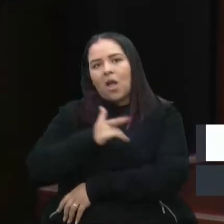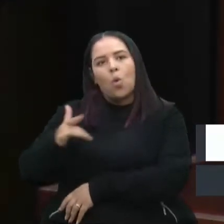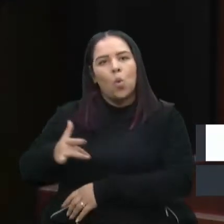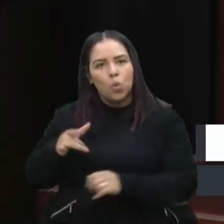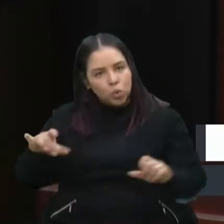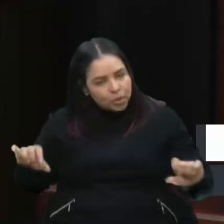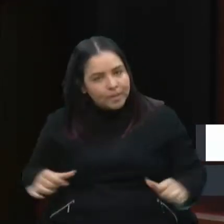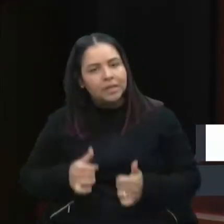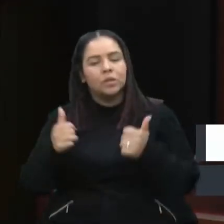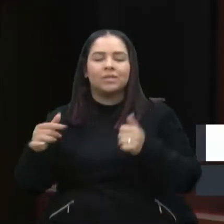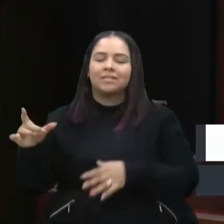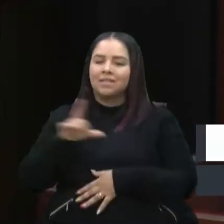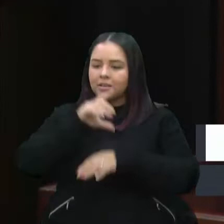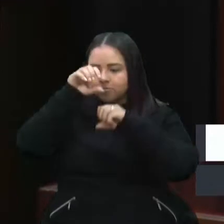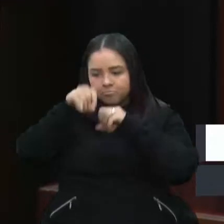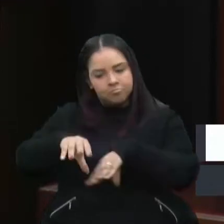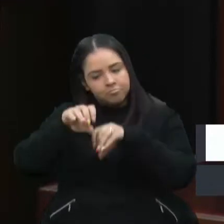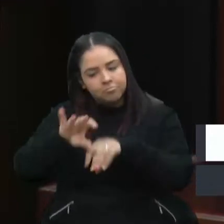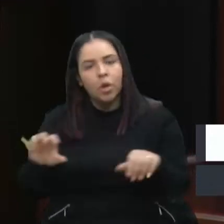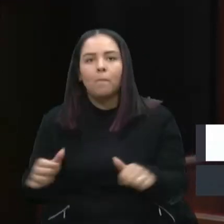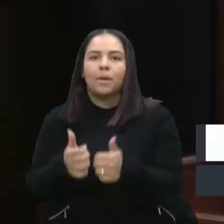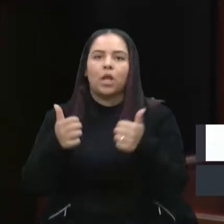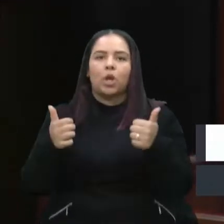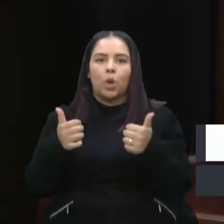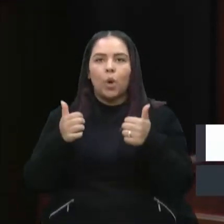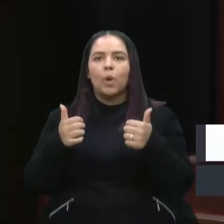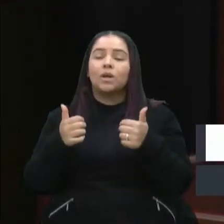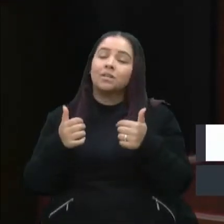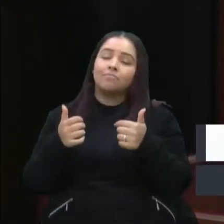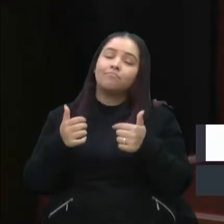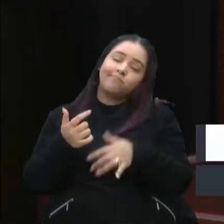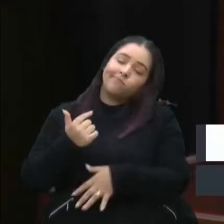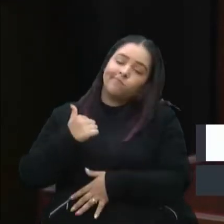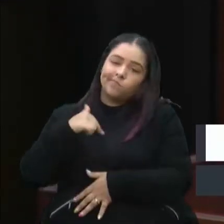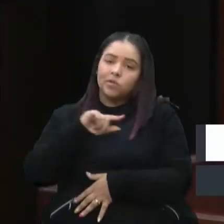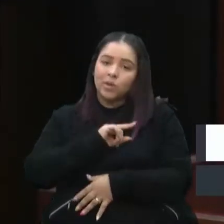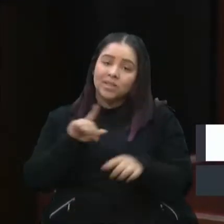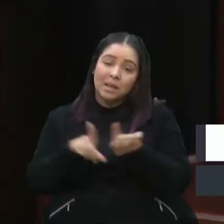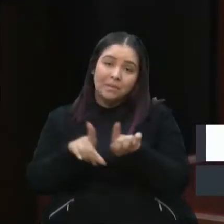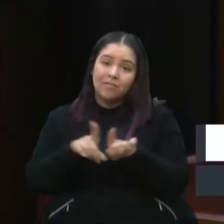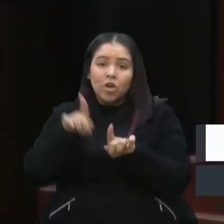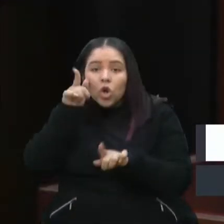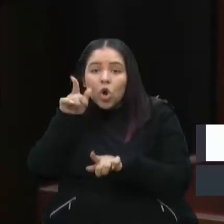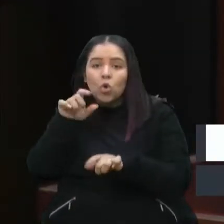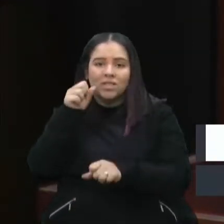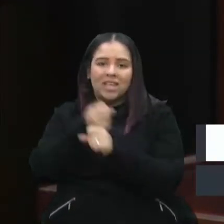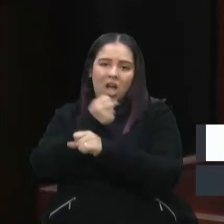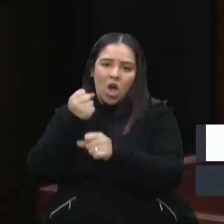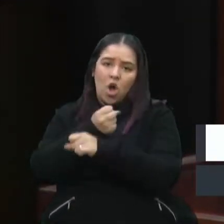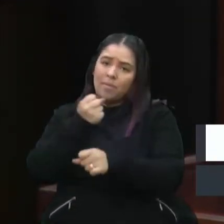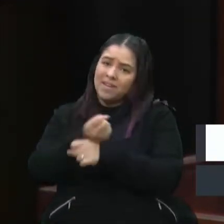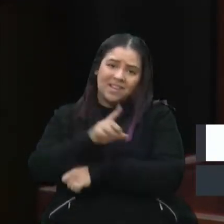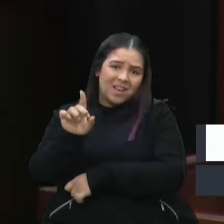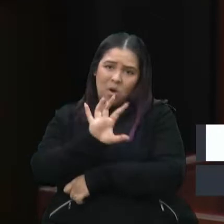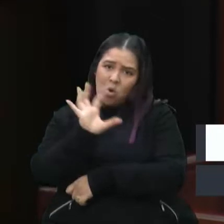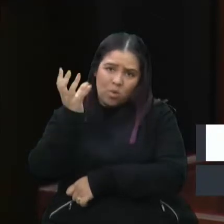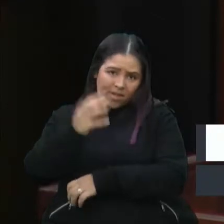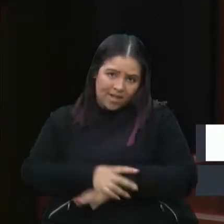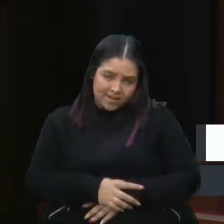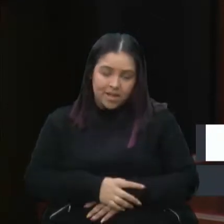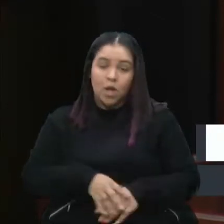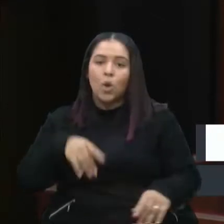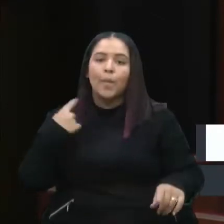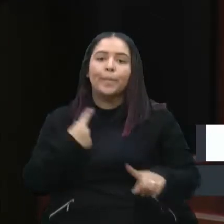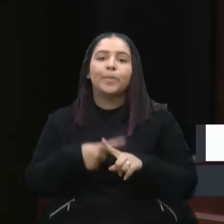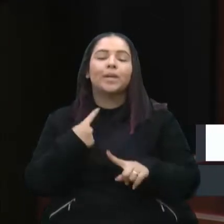nós teríamos uma educação melhor, nós teríamos as obras tanto esperadas e que não acontecem. Por